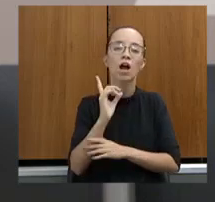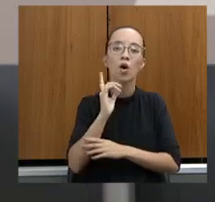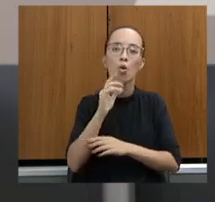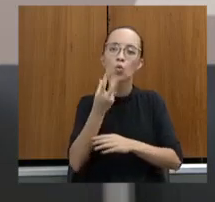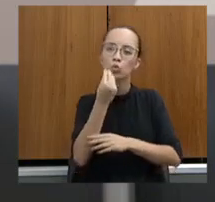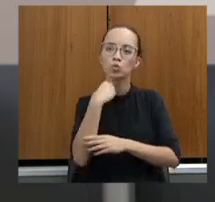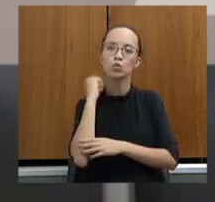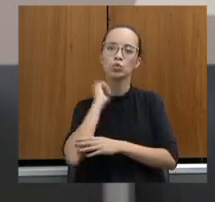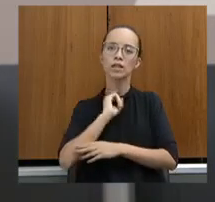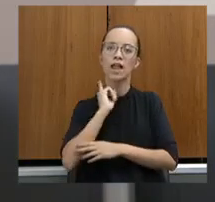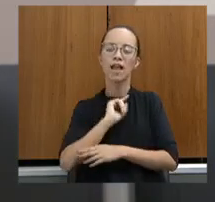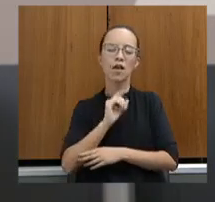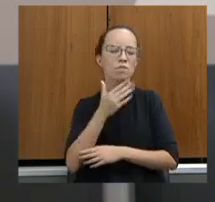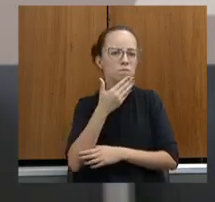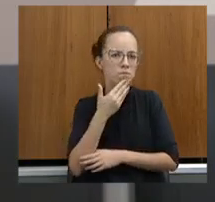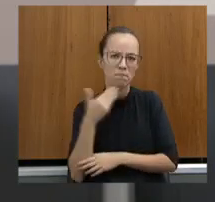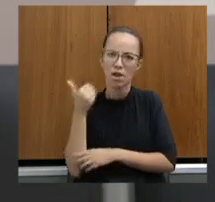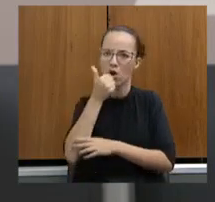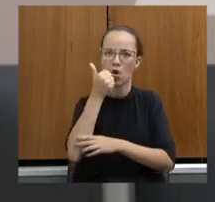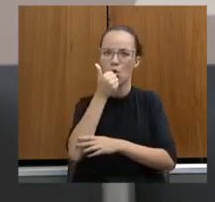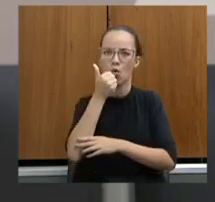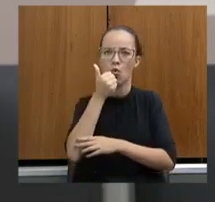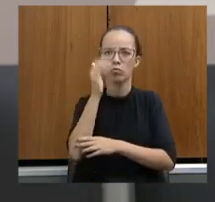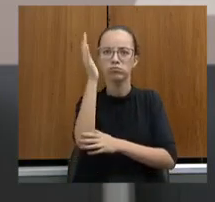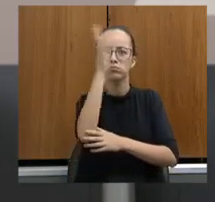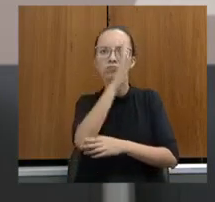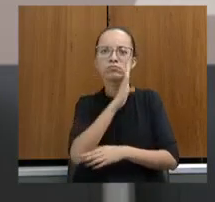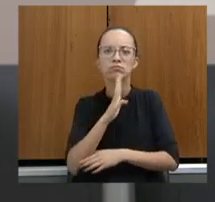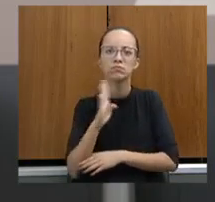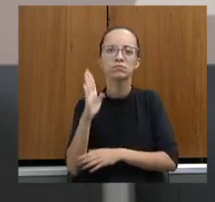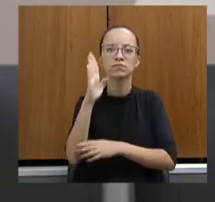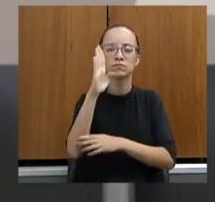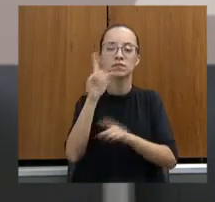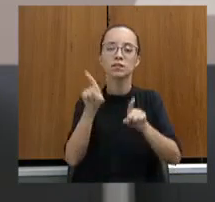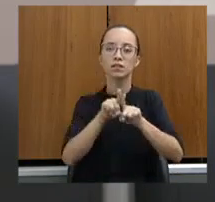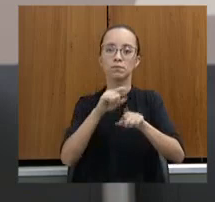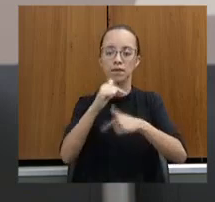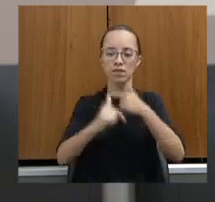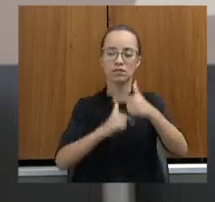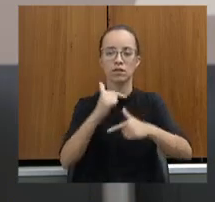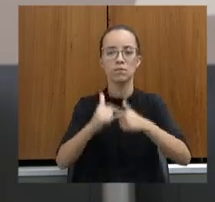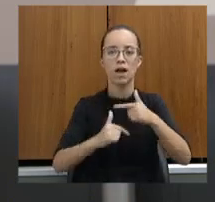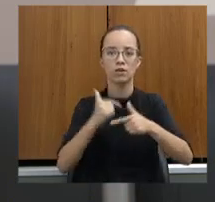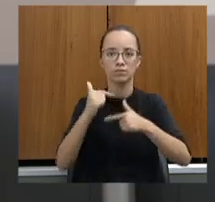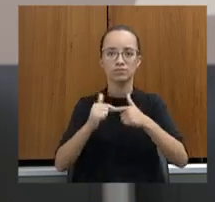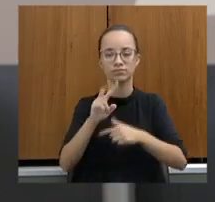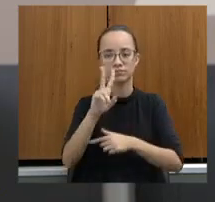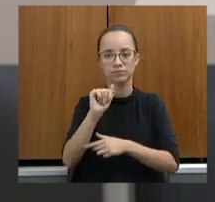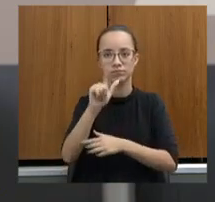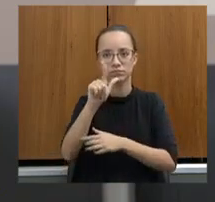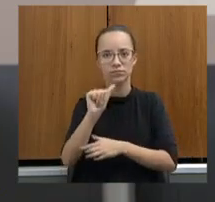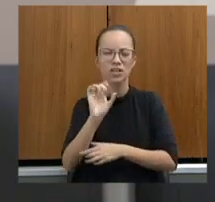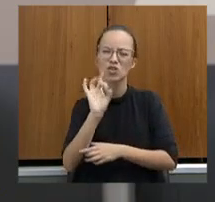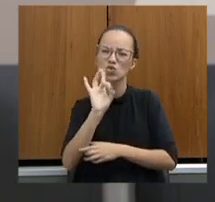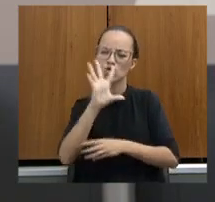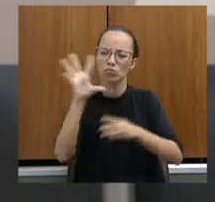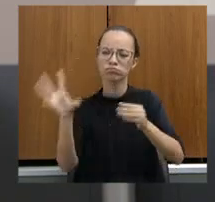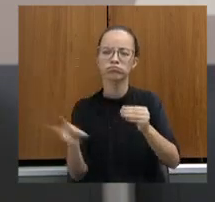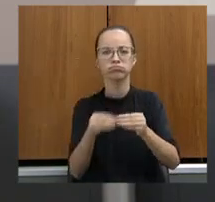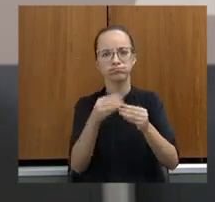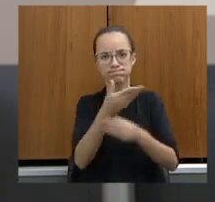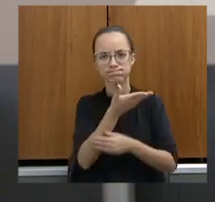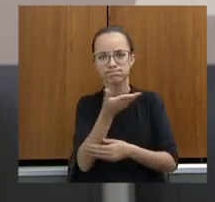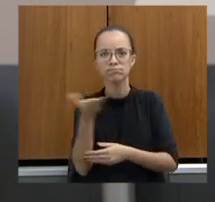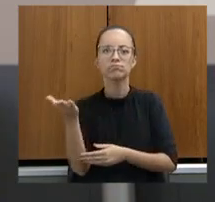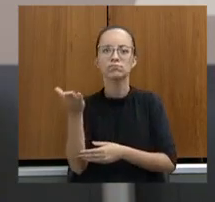do que a nível Nacional em todos os sentidos inclusive na geração de emprego então é mais é para complementar e